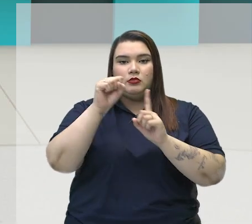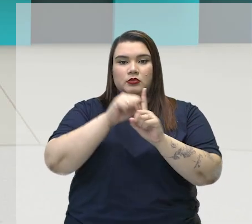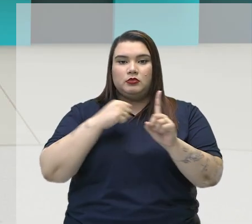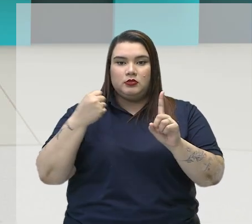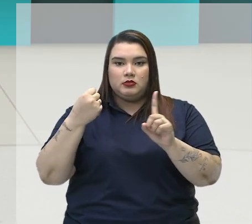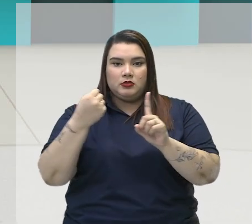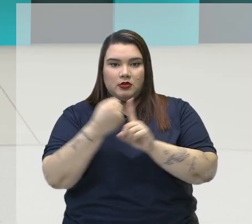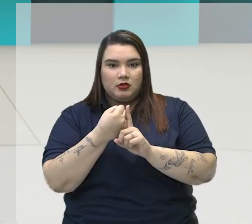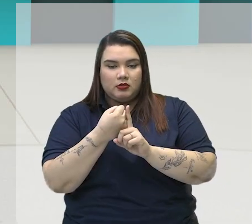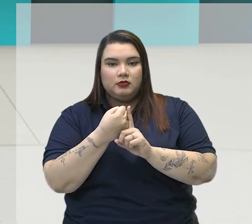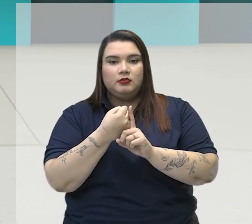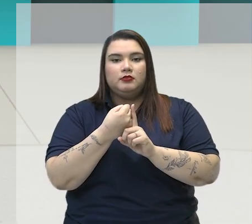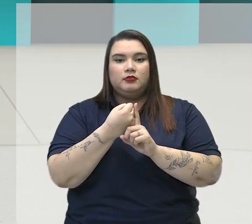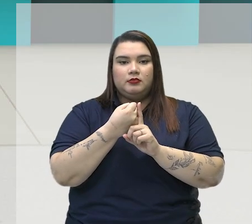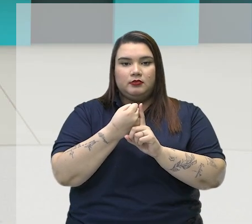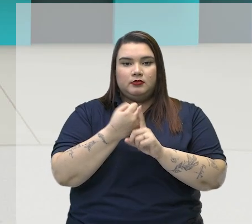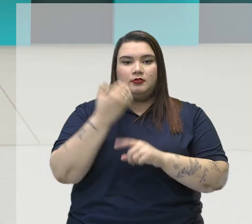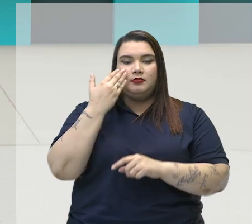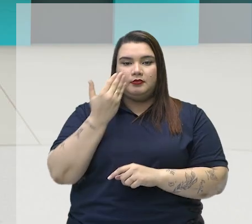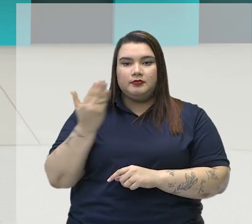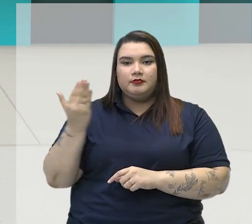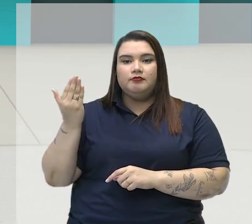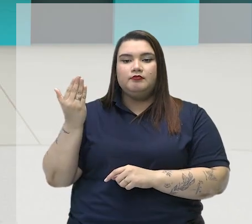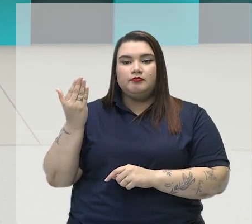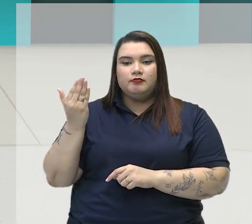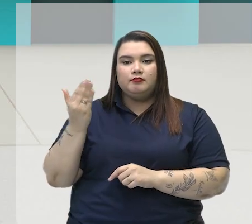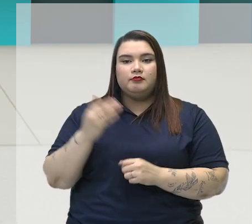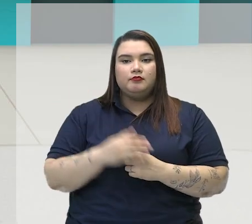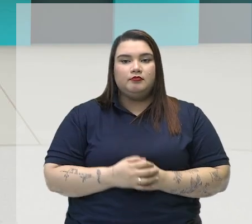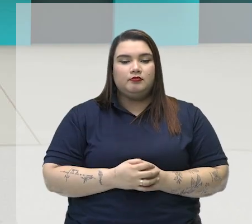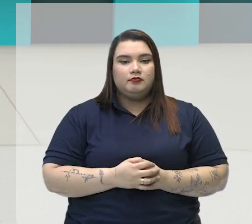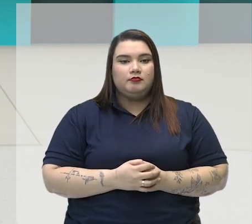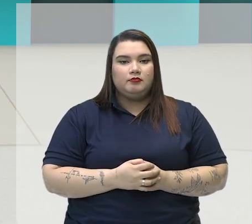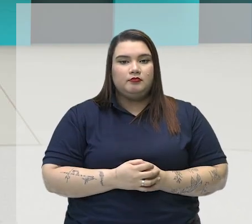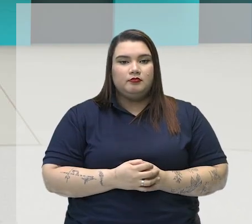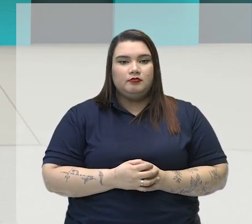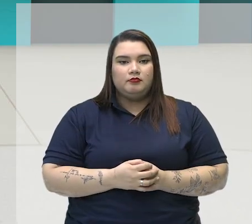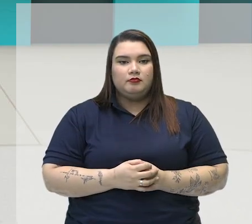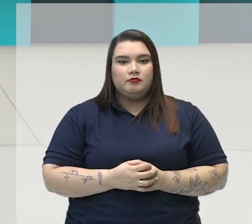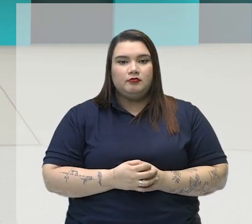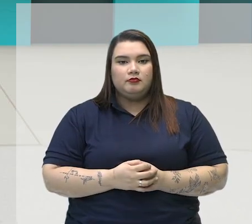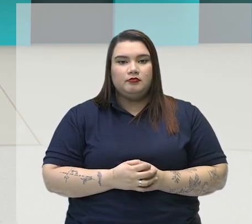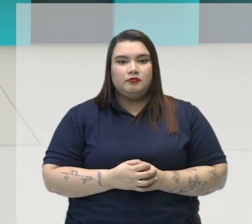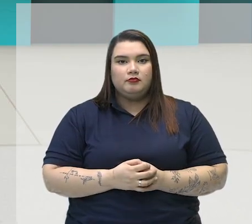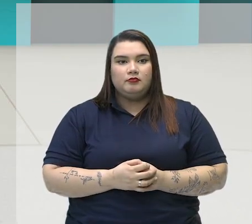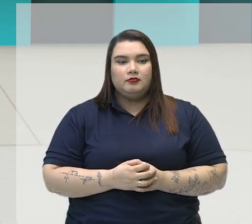Conflitos sociais e guerras.